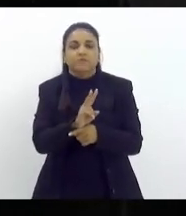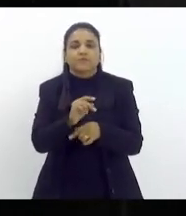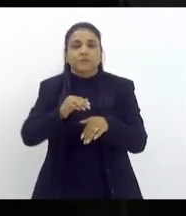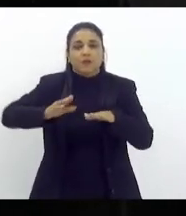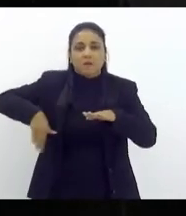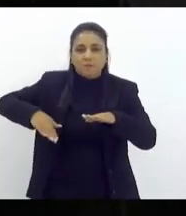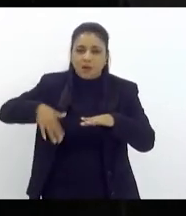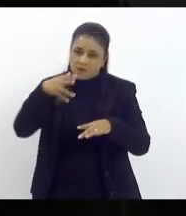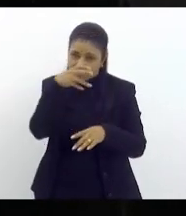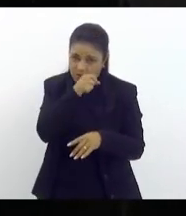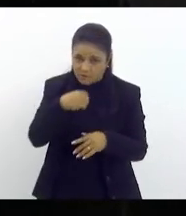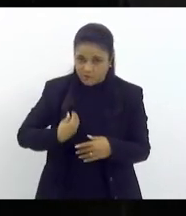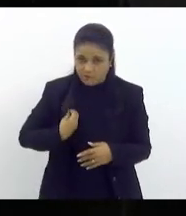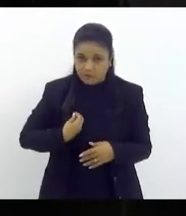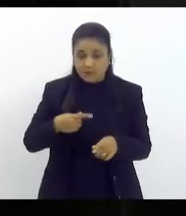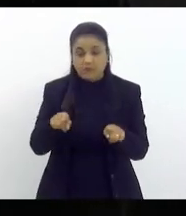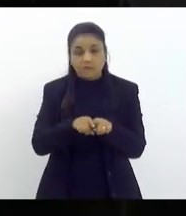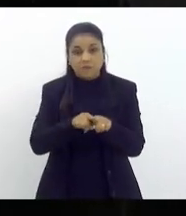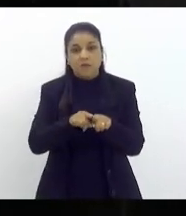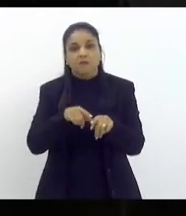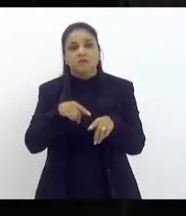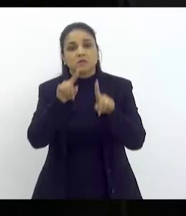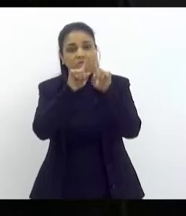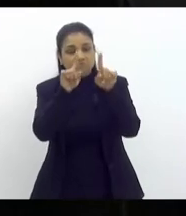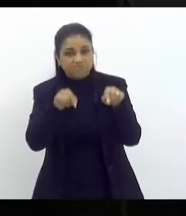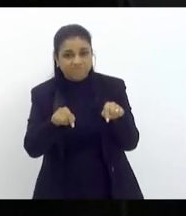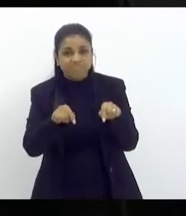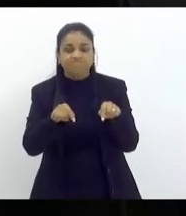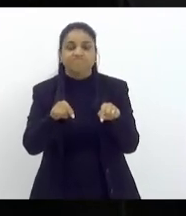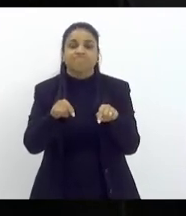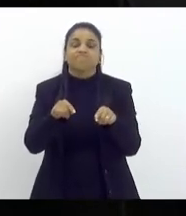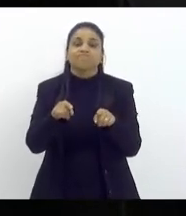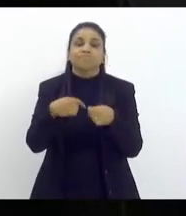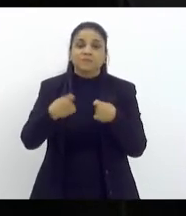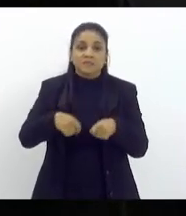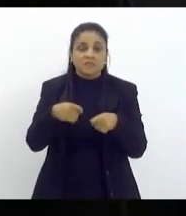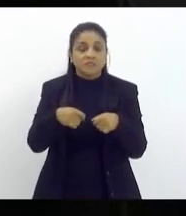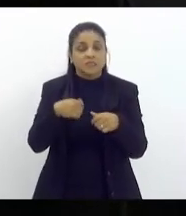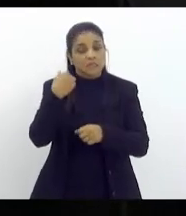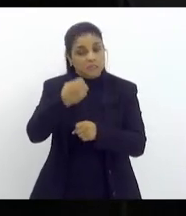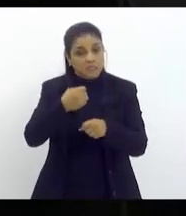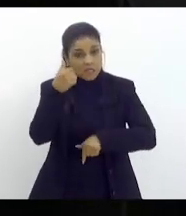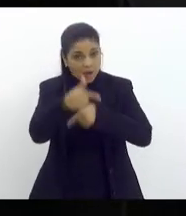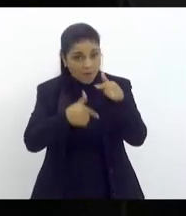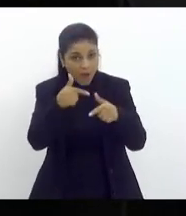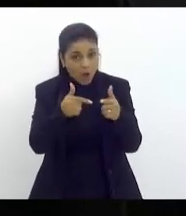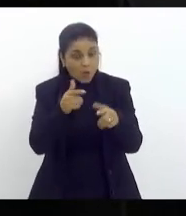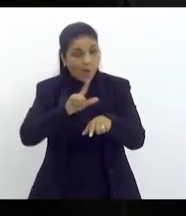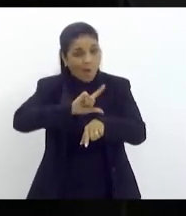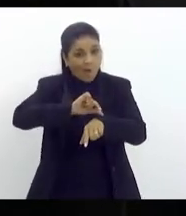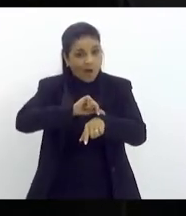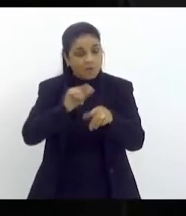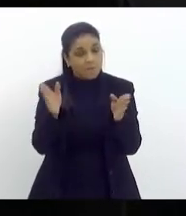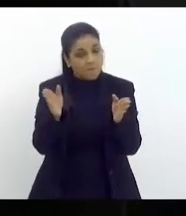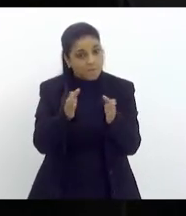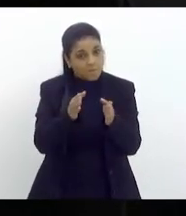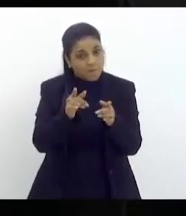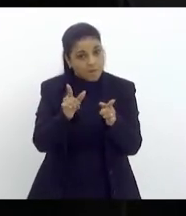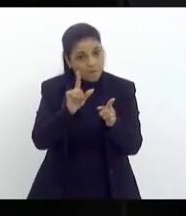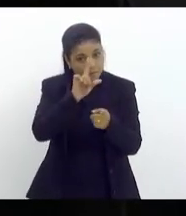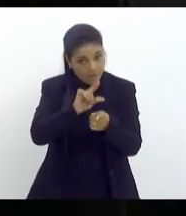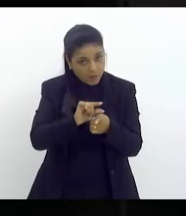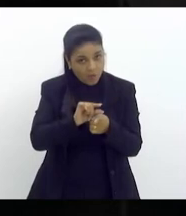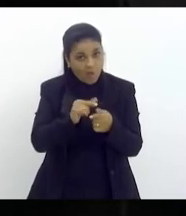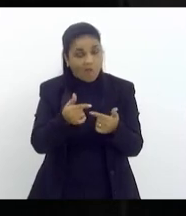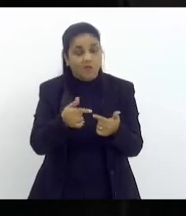eles precisam de jornadas de trabalho mais curtas e melhores salários é uma das profissões mais nobres que existem